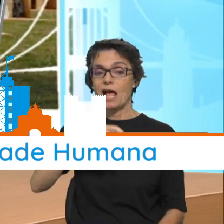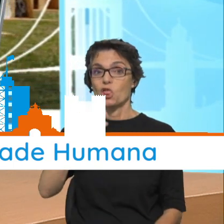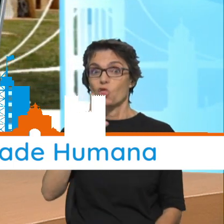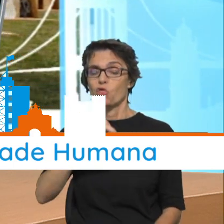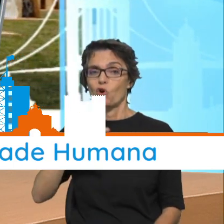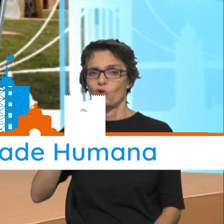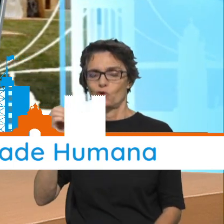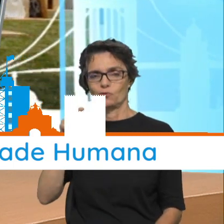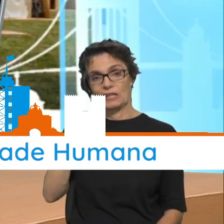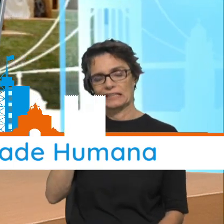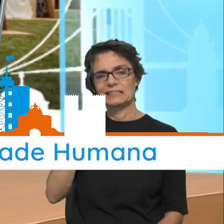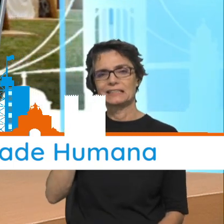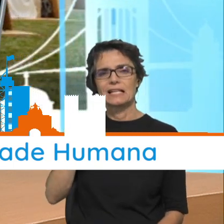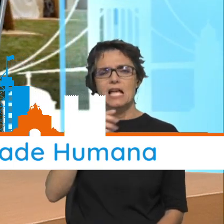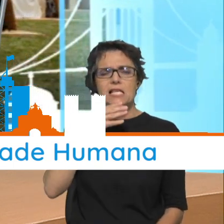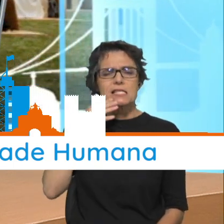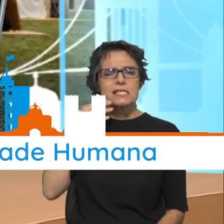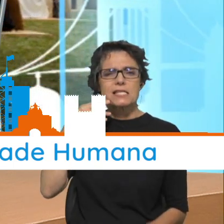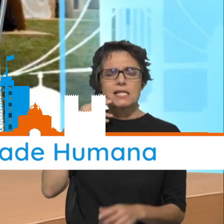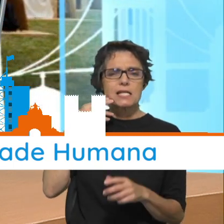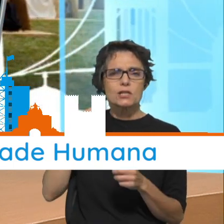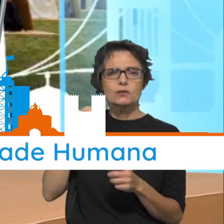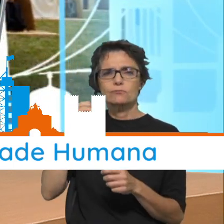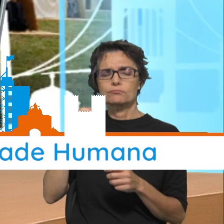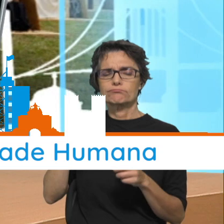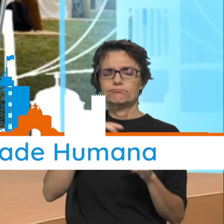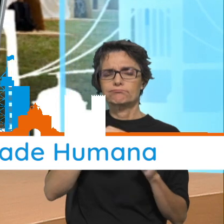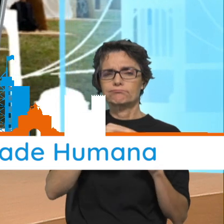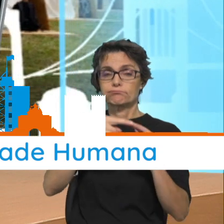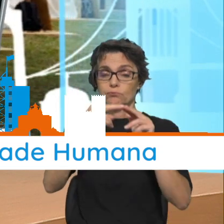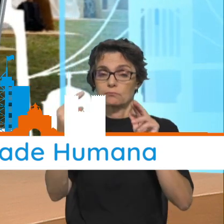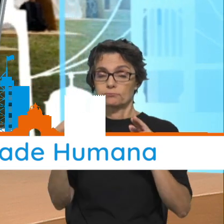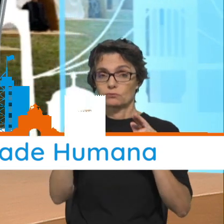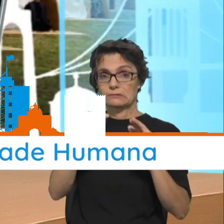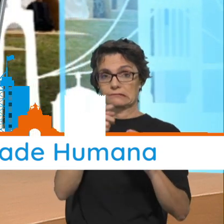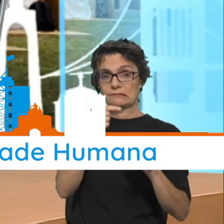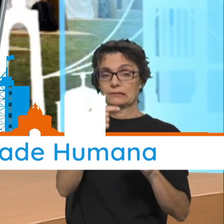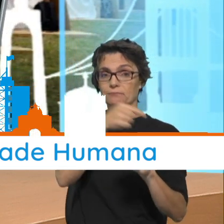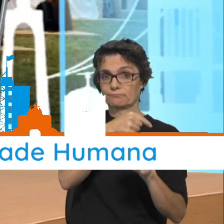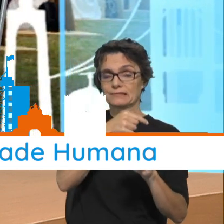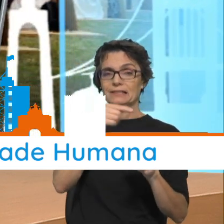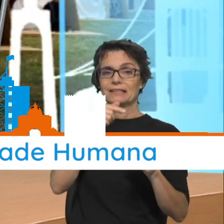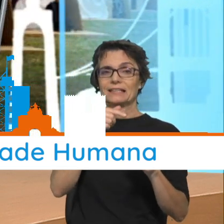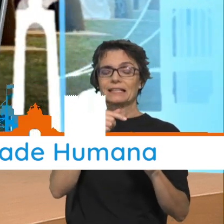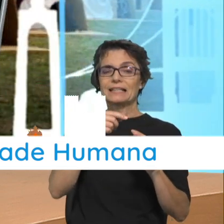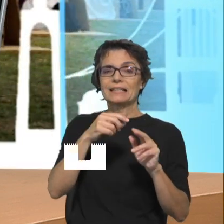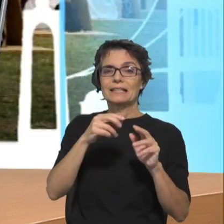cedinho para a Igreja de Nossa Senhora da Conceição, no Lar do Rato. Mora de outra banda para nós